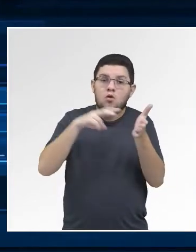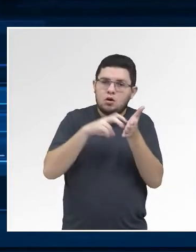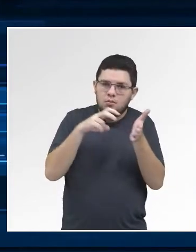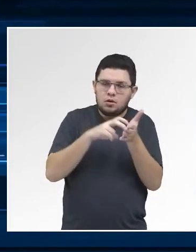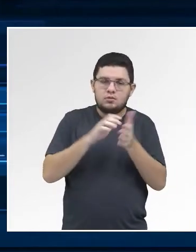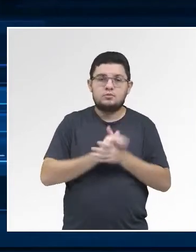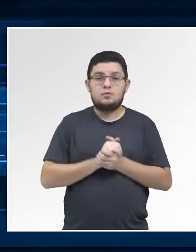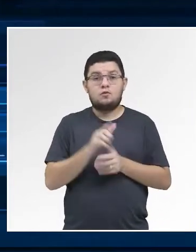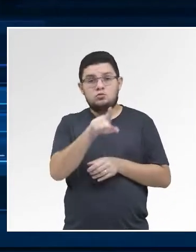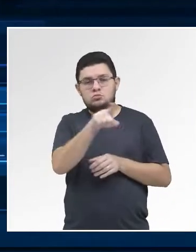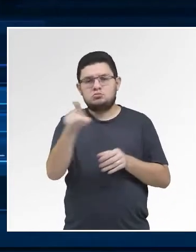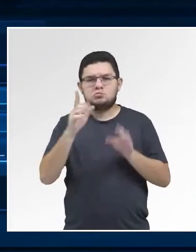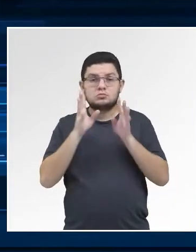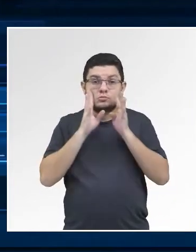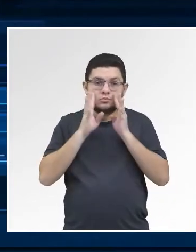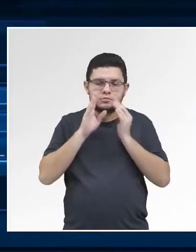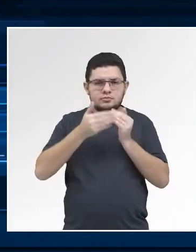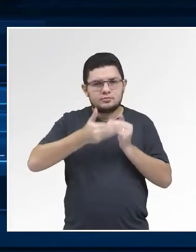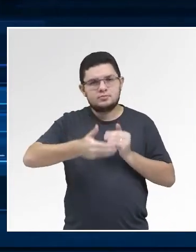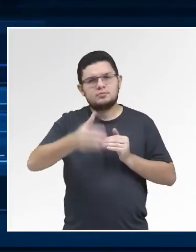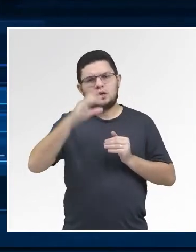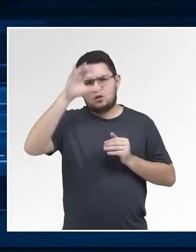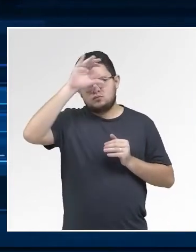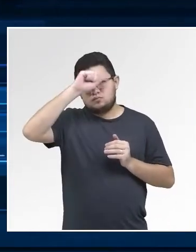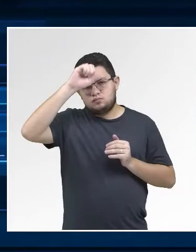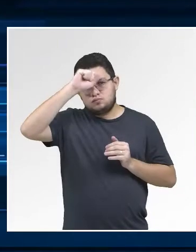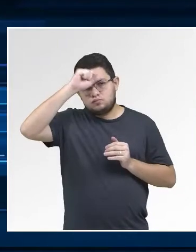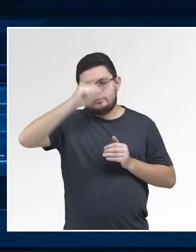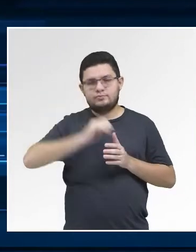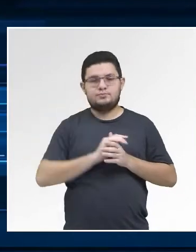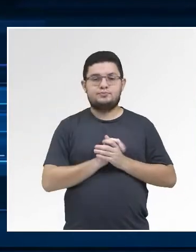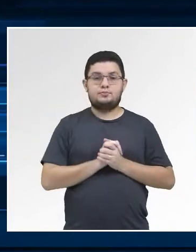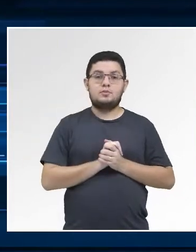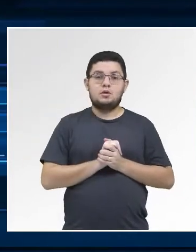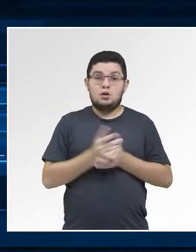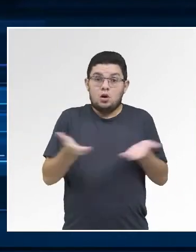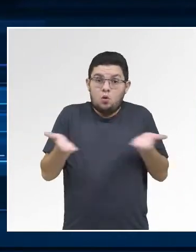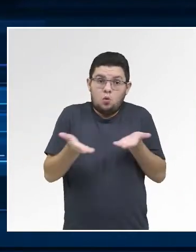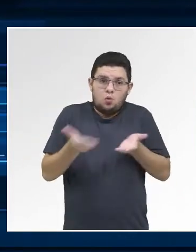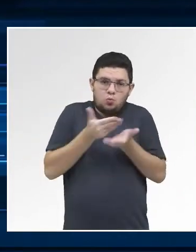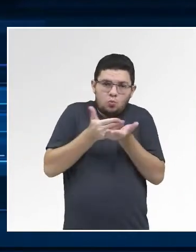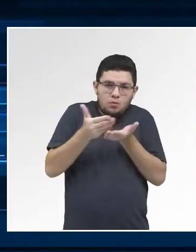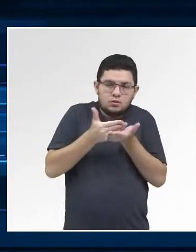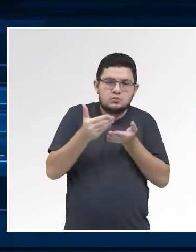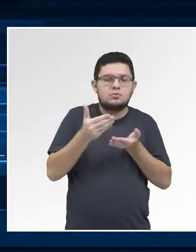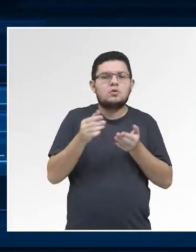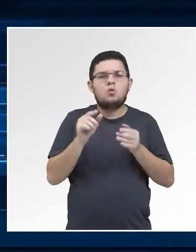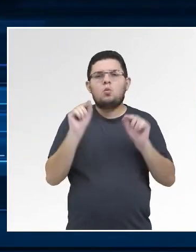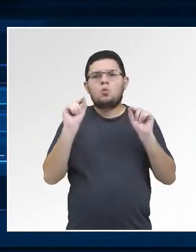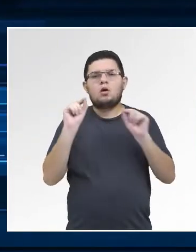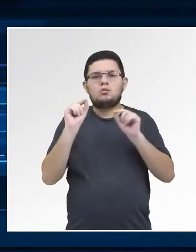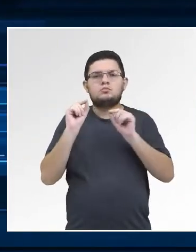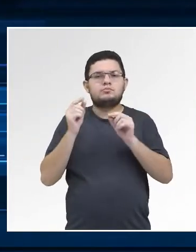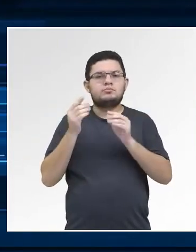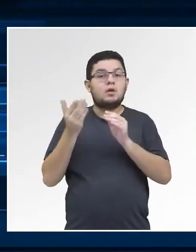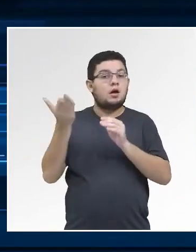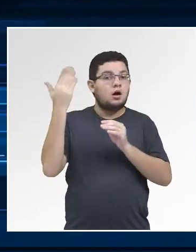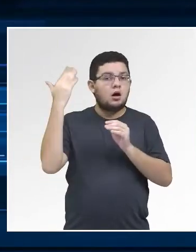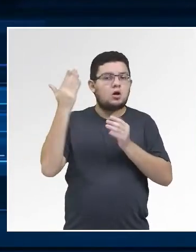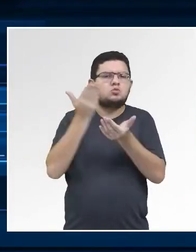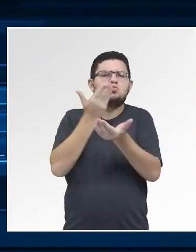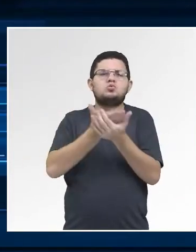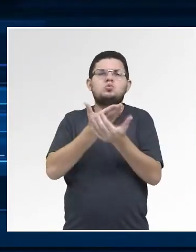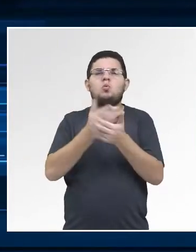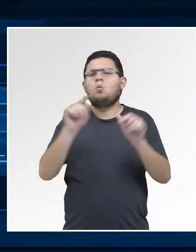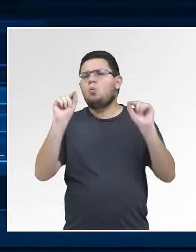gente vai aprender muita coisa hoje. E para a gente começar, vamos relembrar o que nós vimos na nossa aula passada,